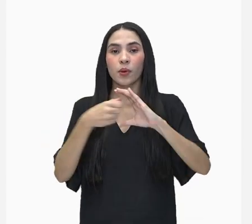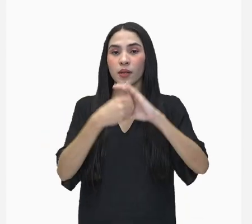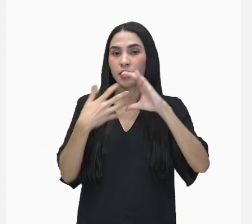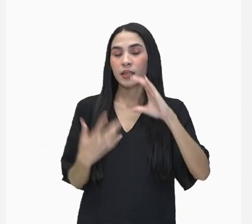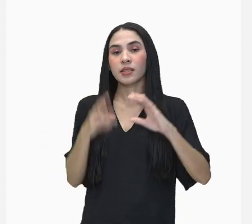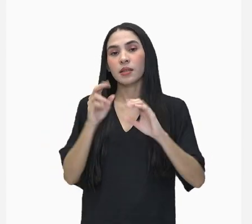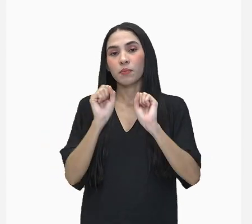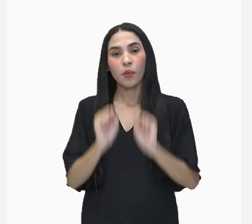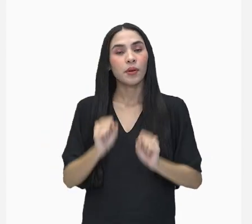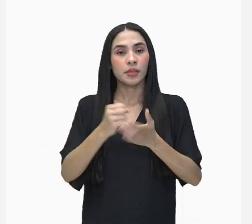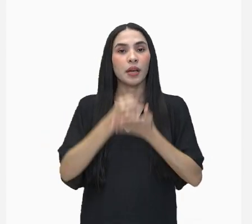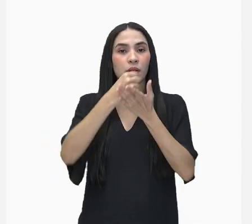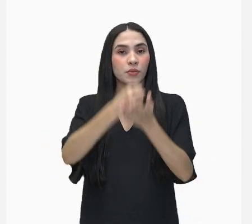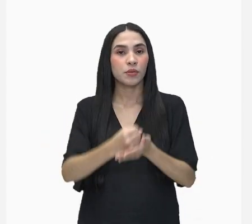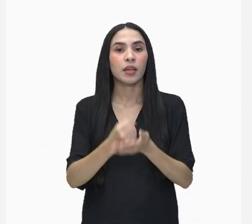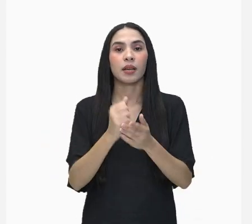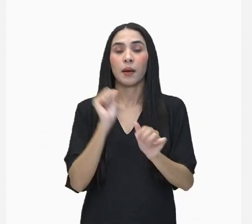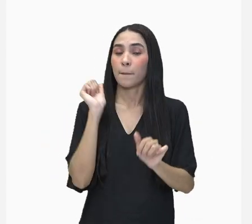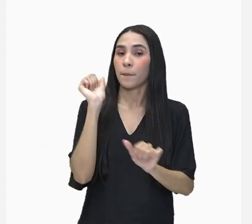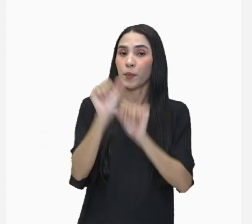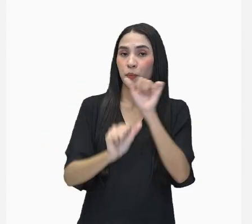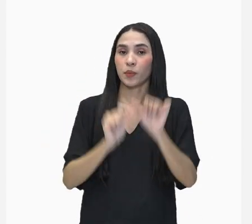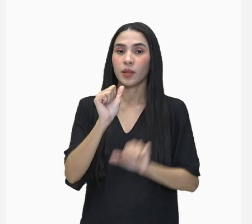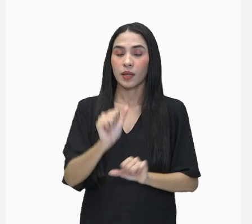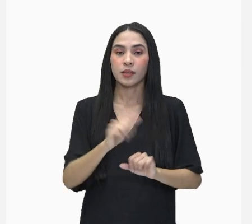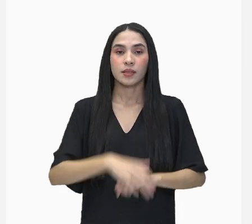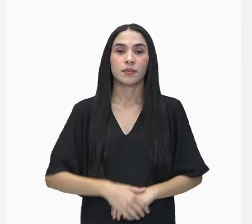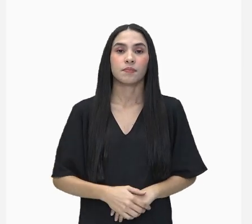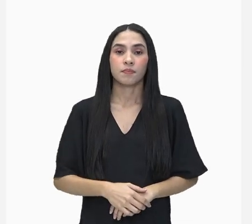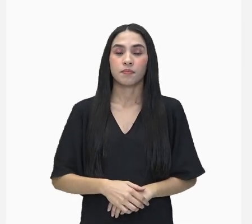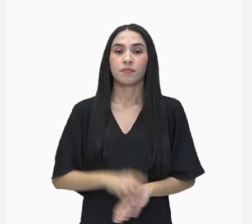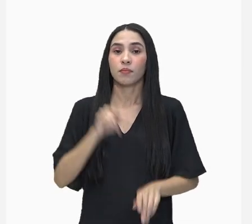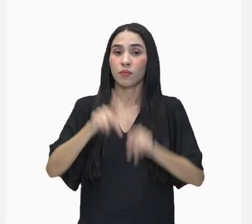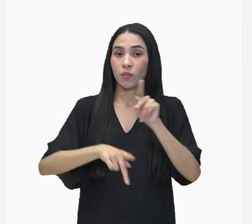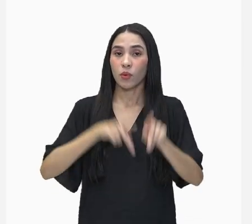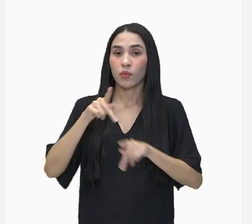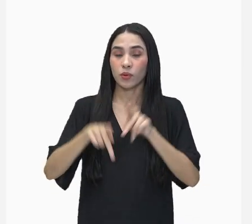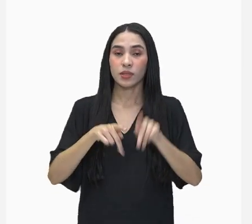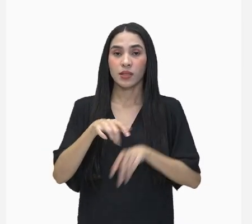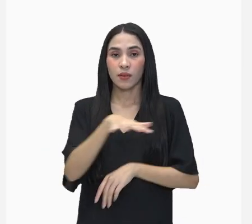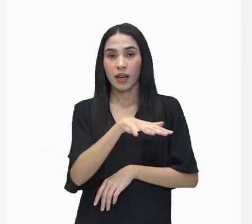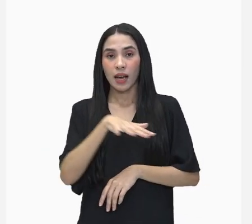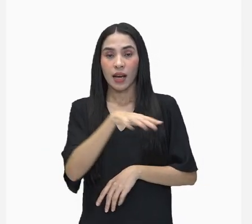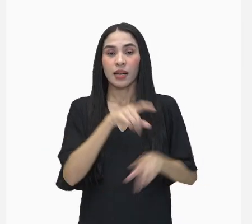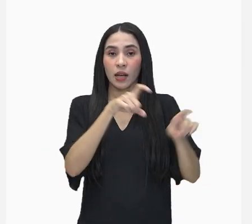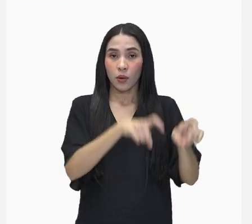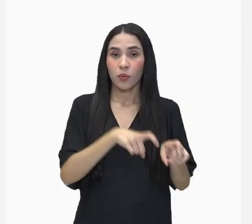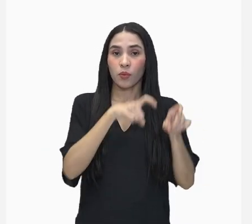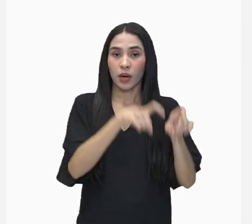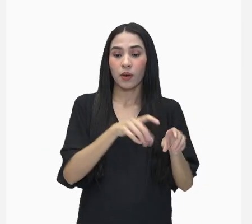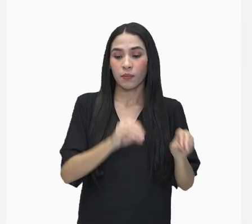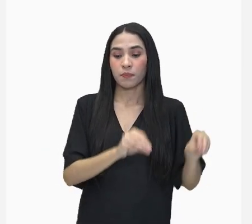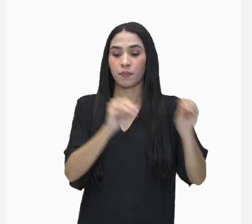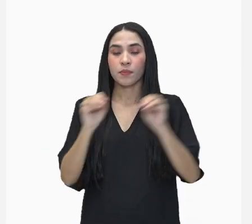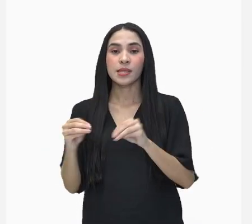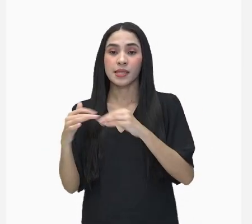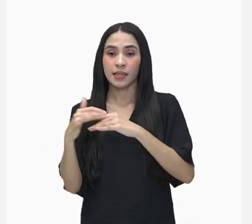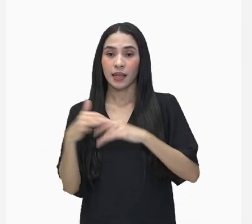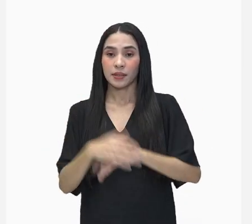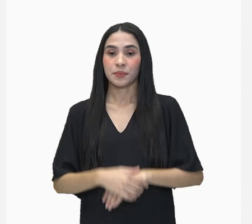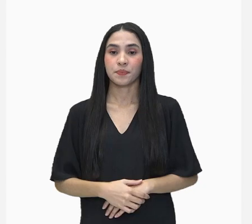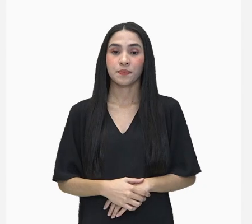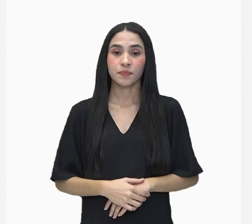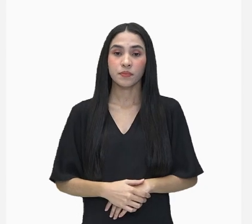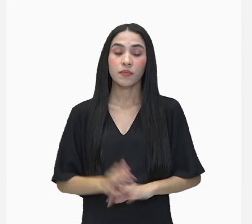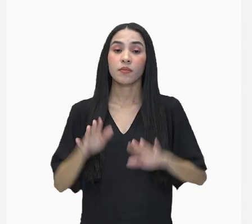podem contribuir para essa migração dessas populações das áreas rurais para as áreas urbanas.